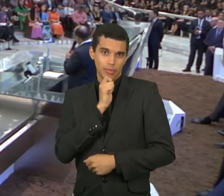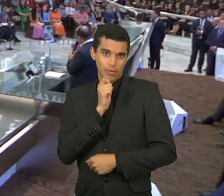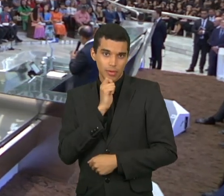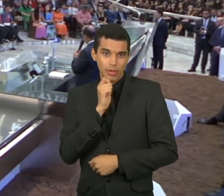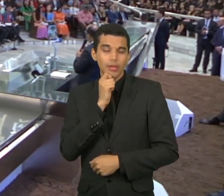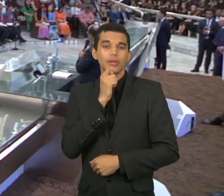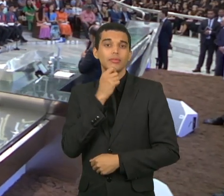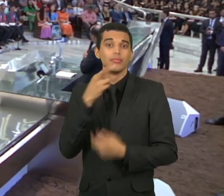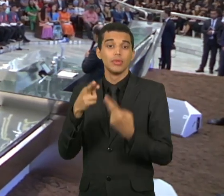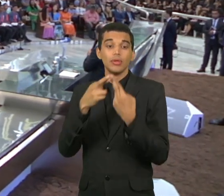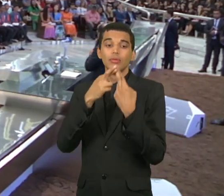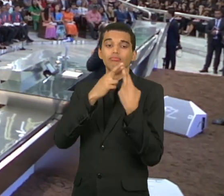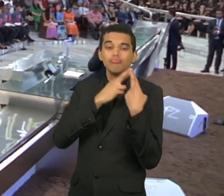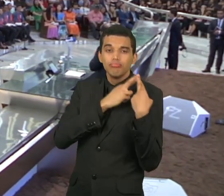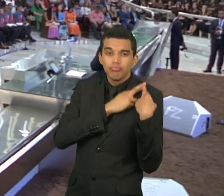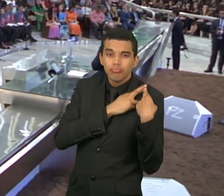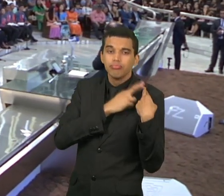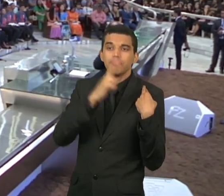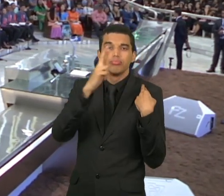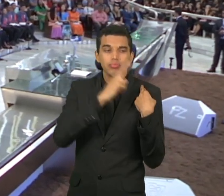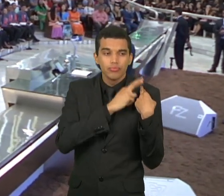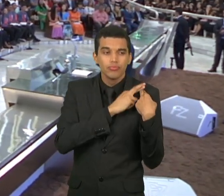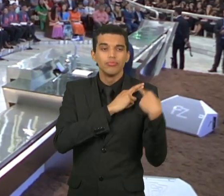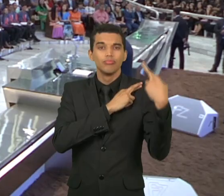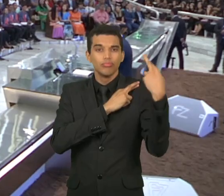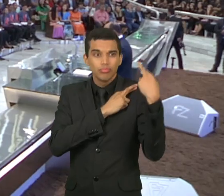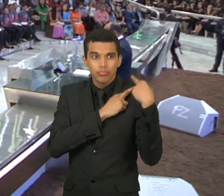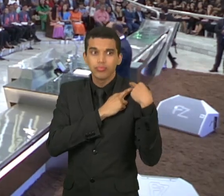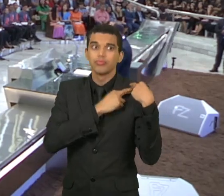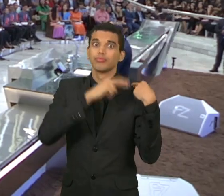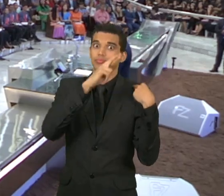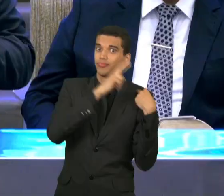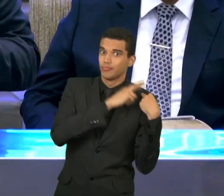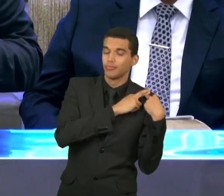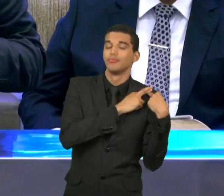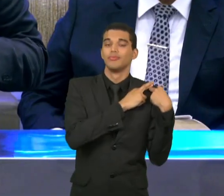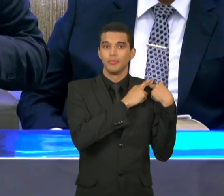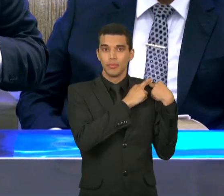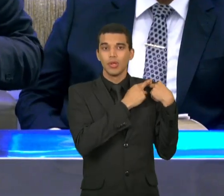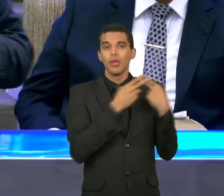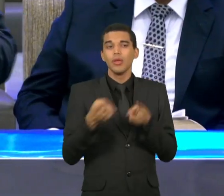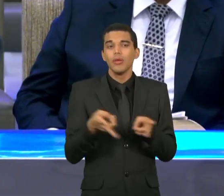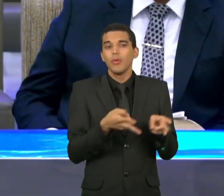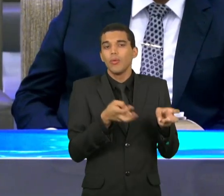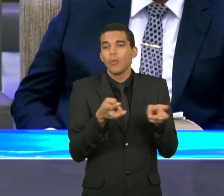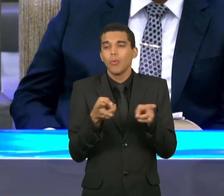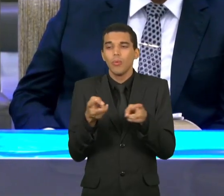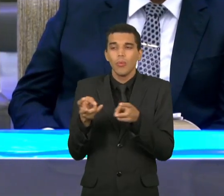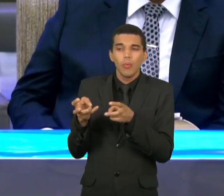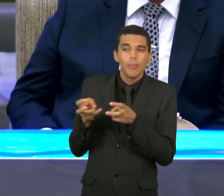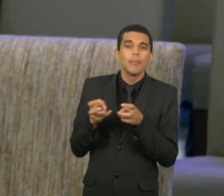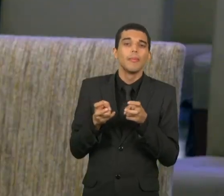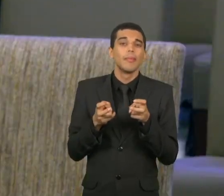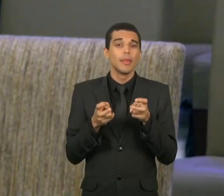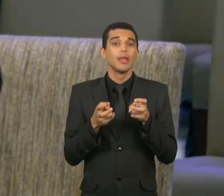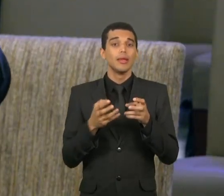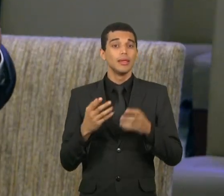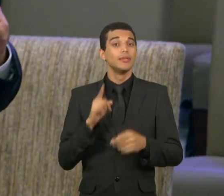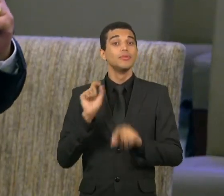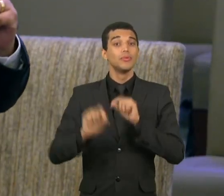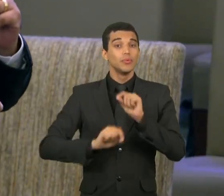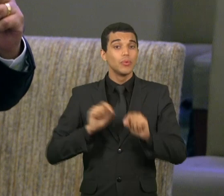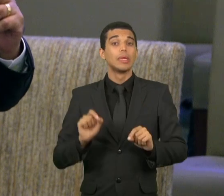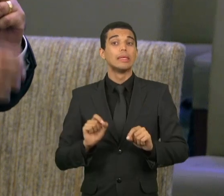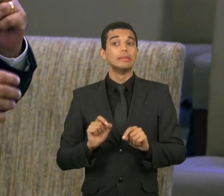de responsabilidades da vida, que tem que responder, começam a perceber que vão responder por cada